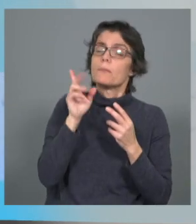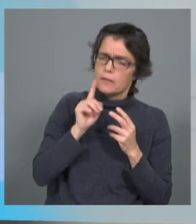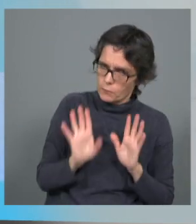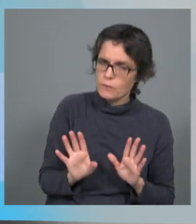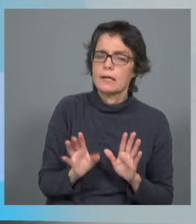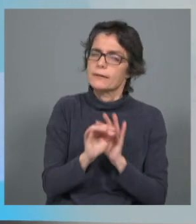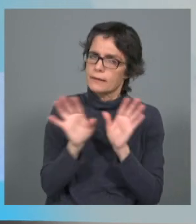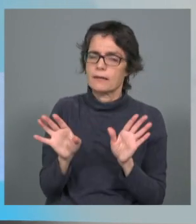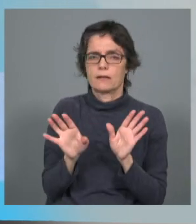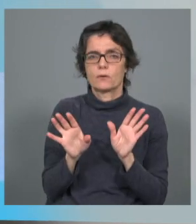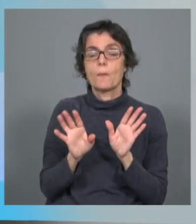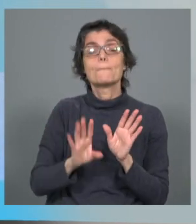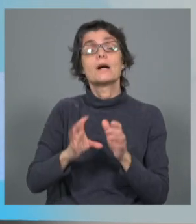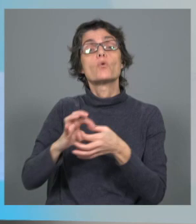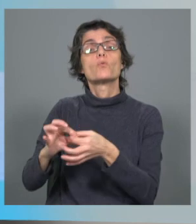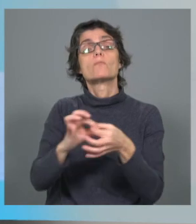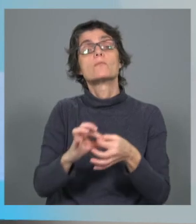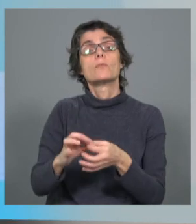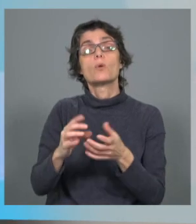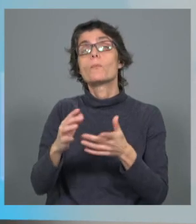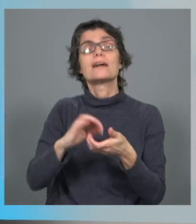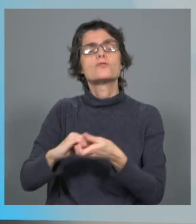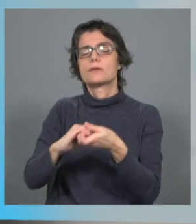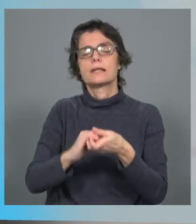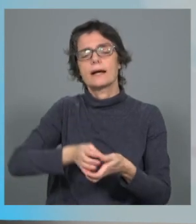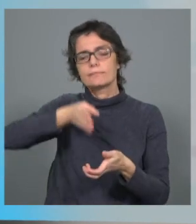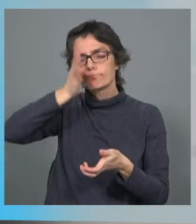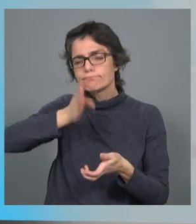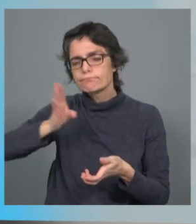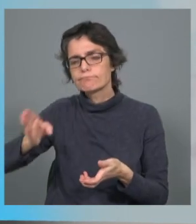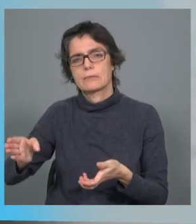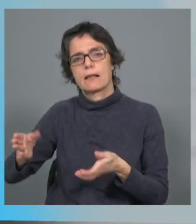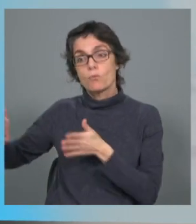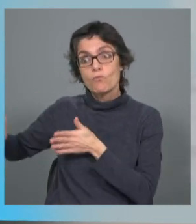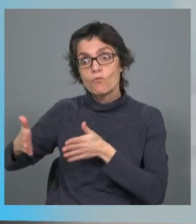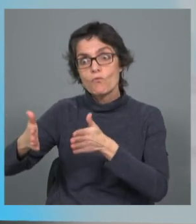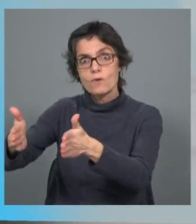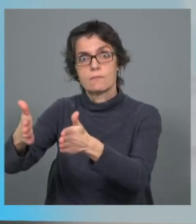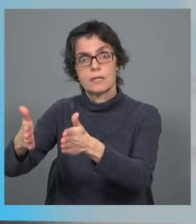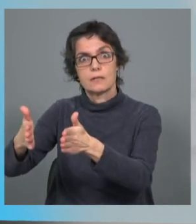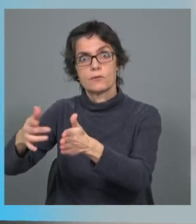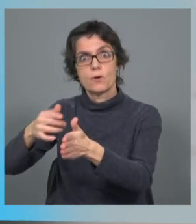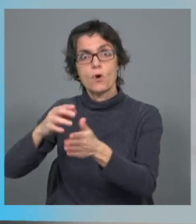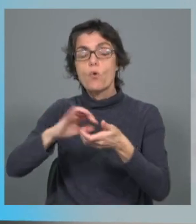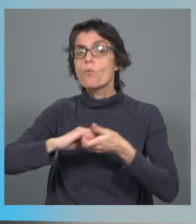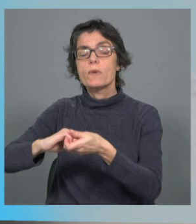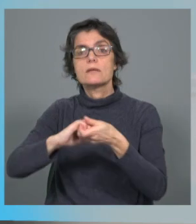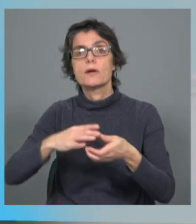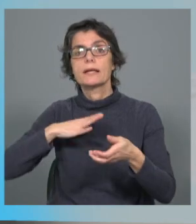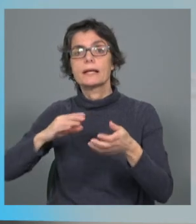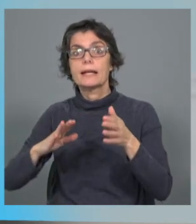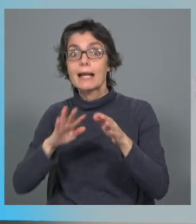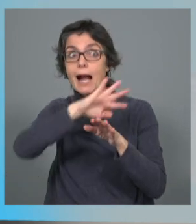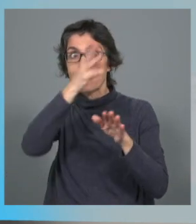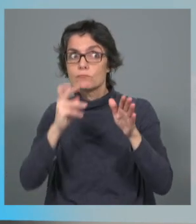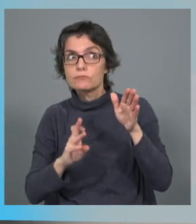importante, mas verdadeiramente que toca ao terreno, que transforma o terreno, que é capaz de fazer o exercício da experiência da transfiguração, ou seja,